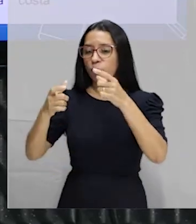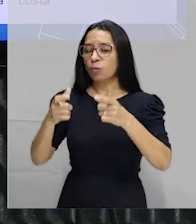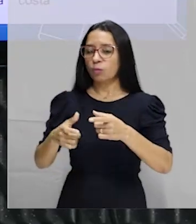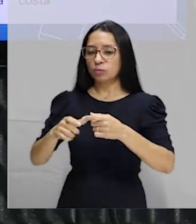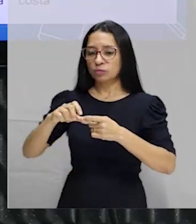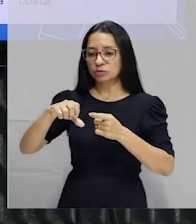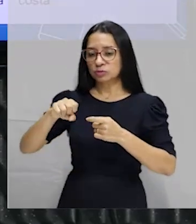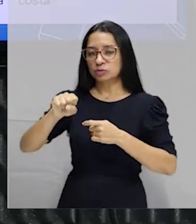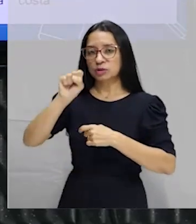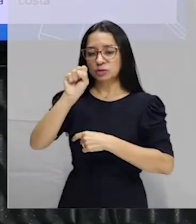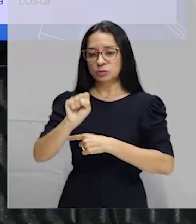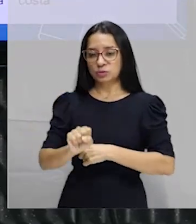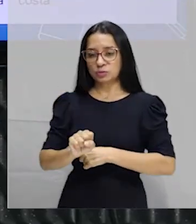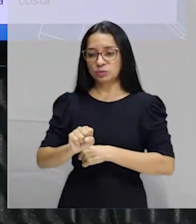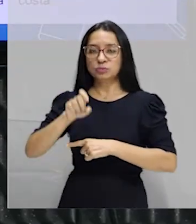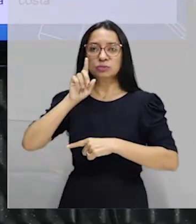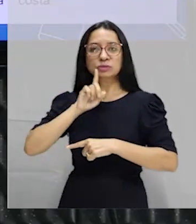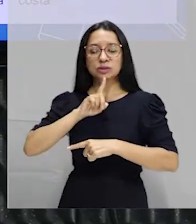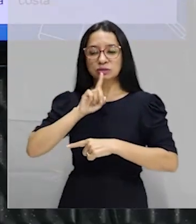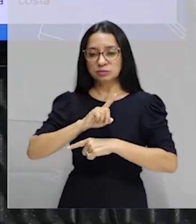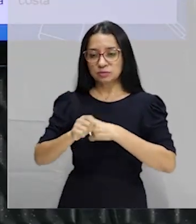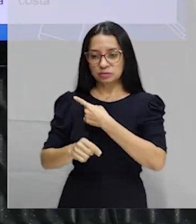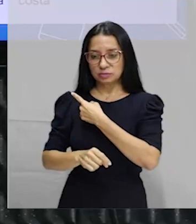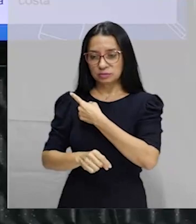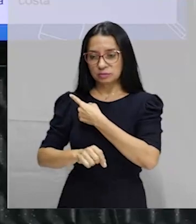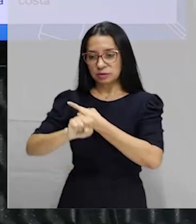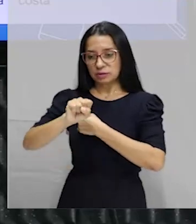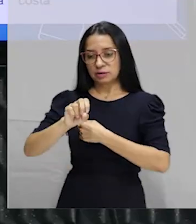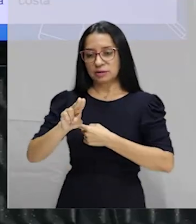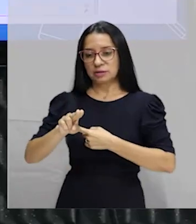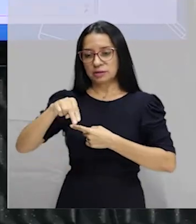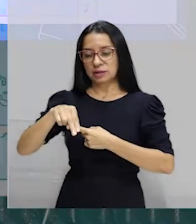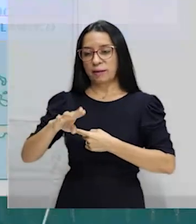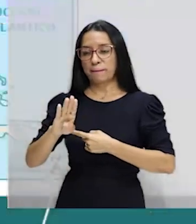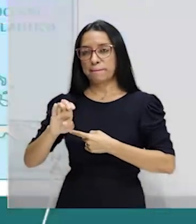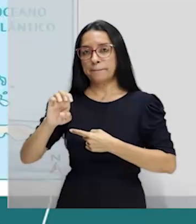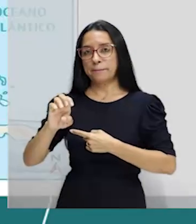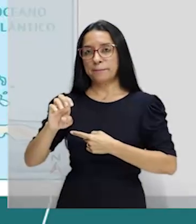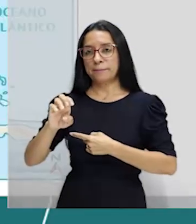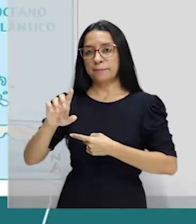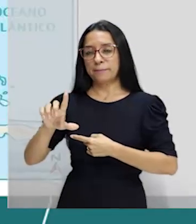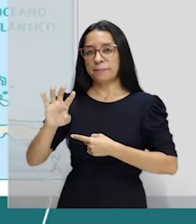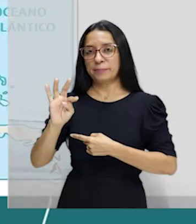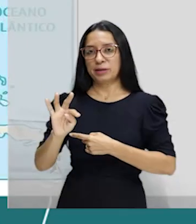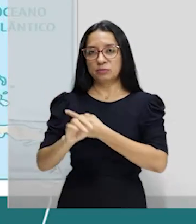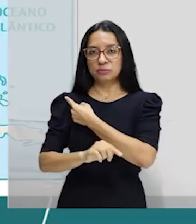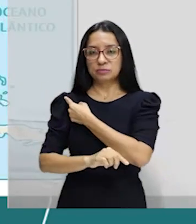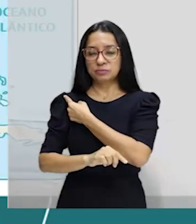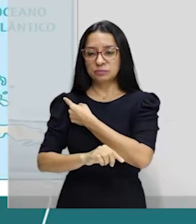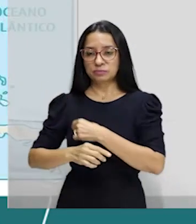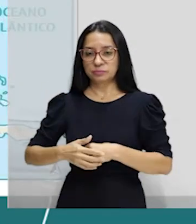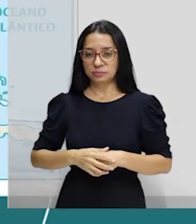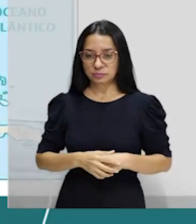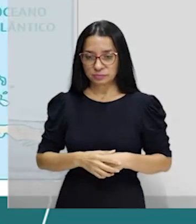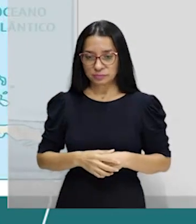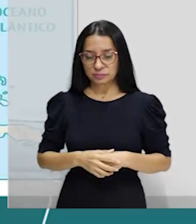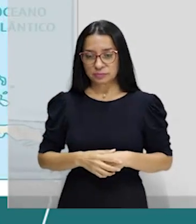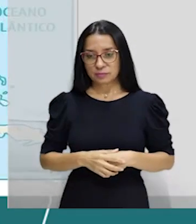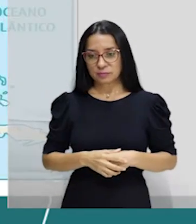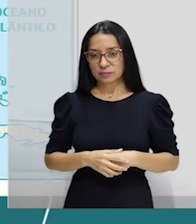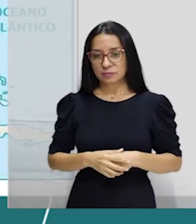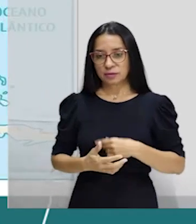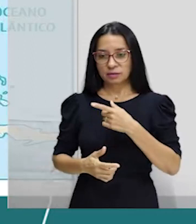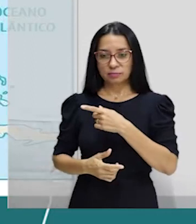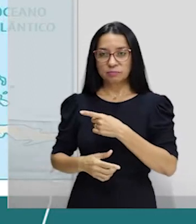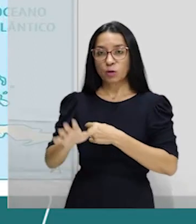oeste dos Estados Unidos, que é denominada de Sun Belt. Bora mostrar aqui no mapa, galera. Tá aqui, tem um mapa dos Estados Unidos. Aqui